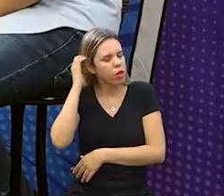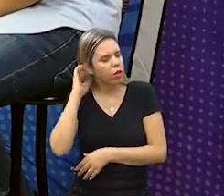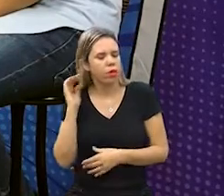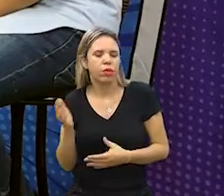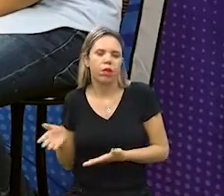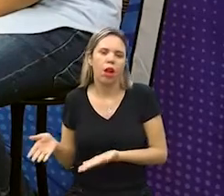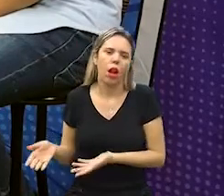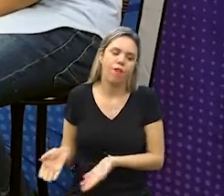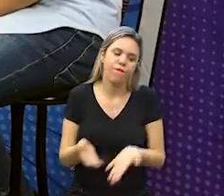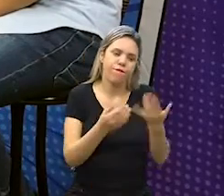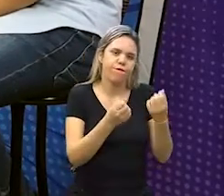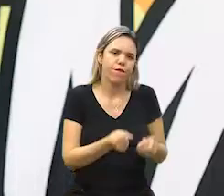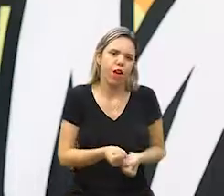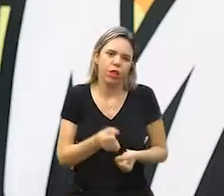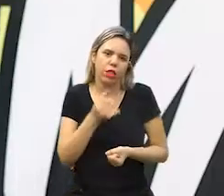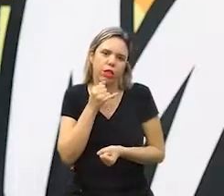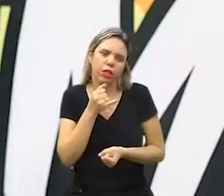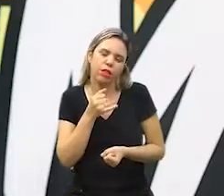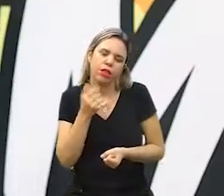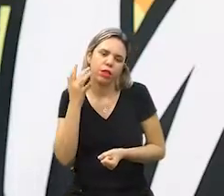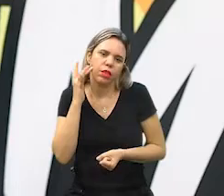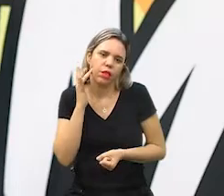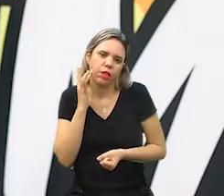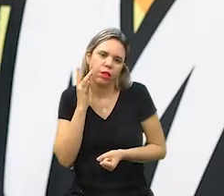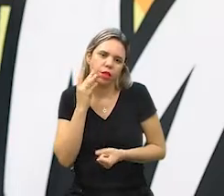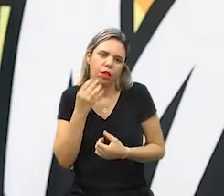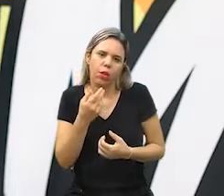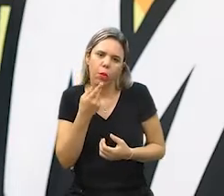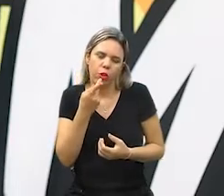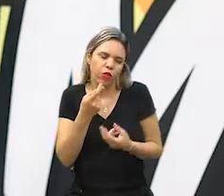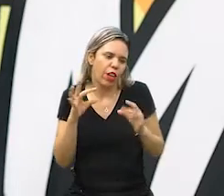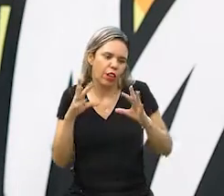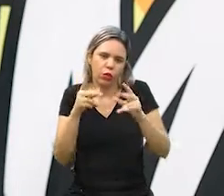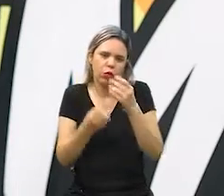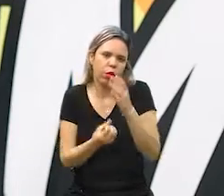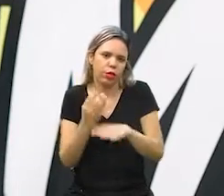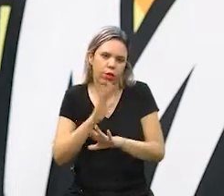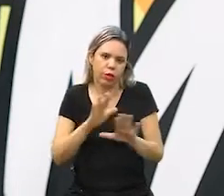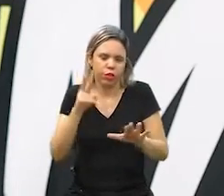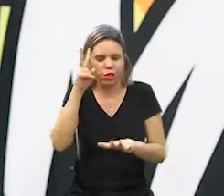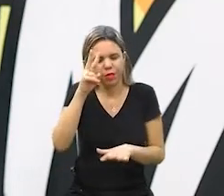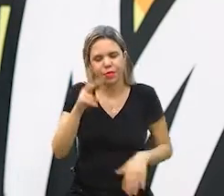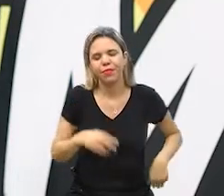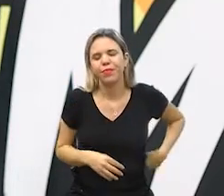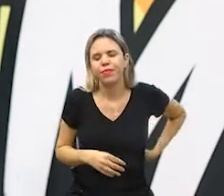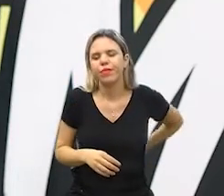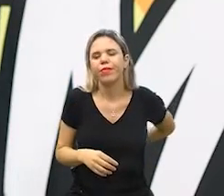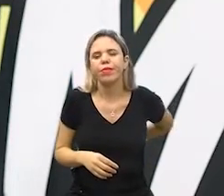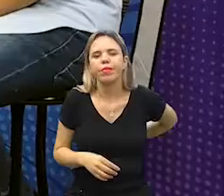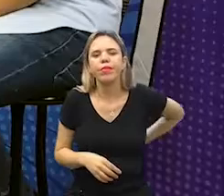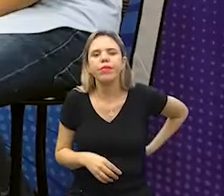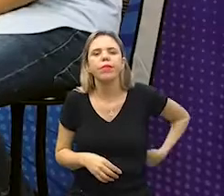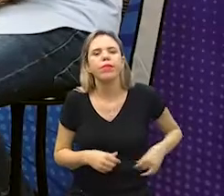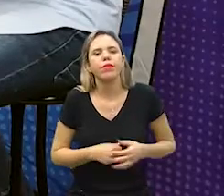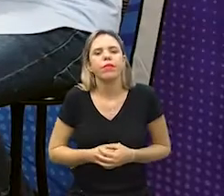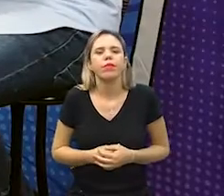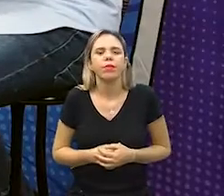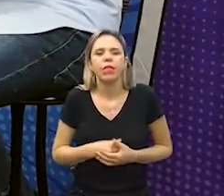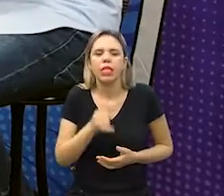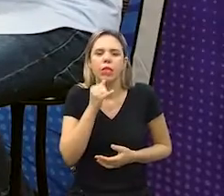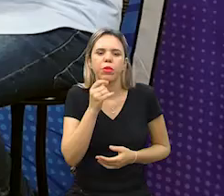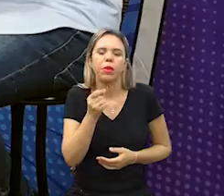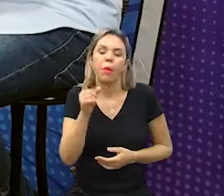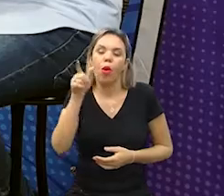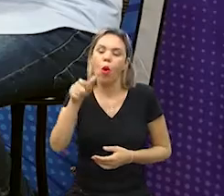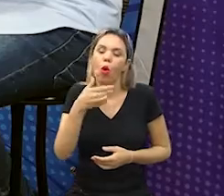boto cor-de-rosa. Eu não posso contar a trama, senão perde a graça, né? Dá spoiler. e ele retorna